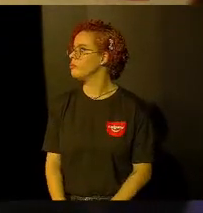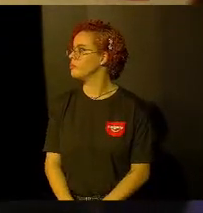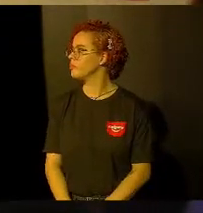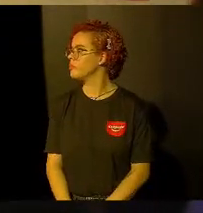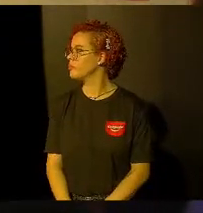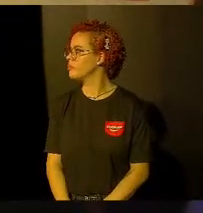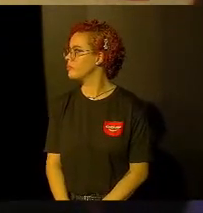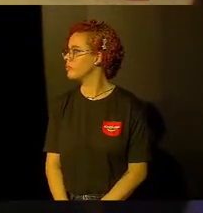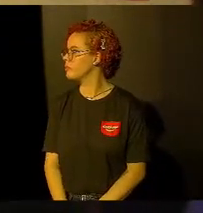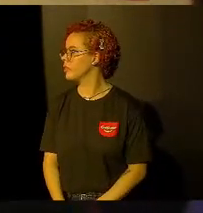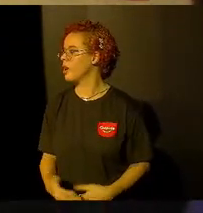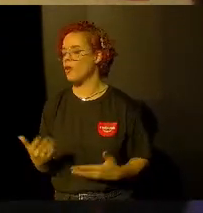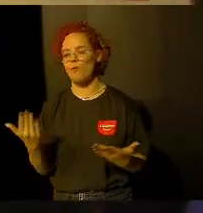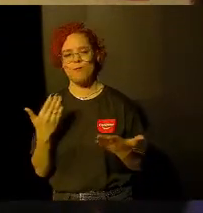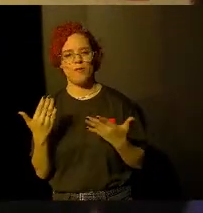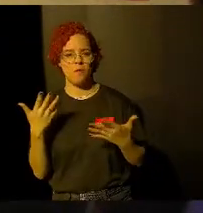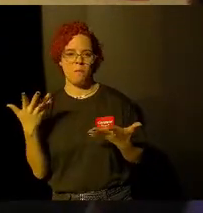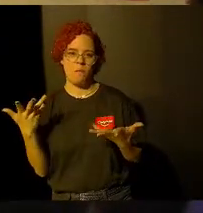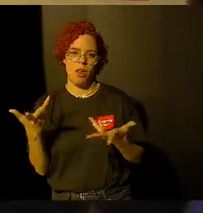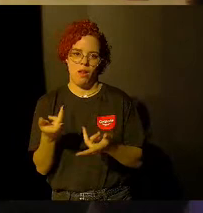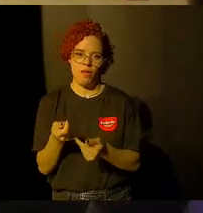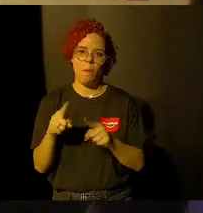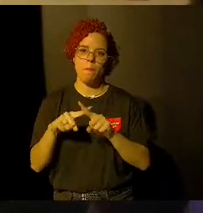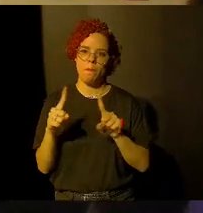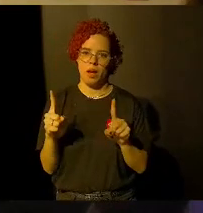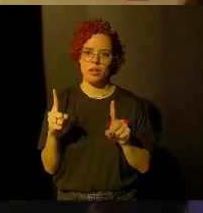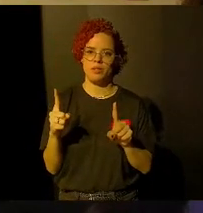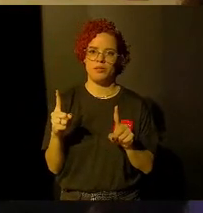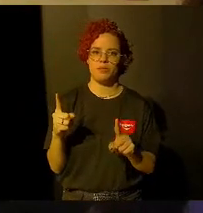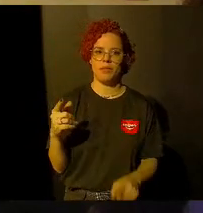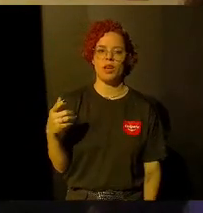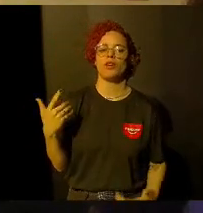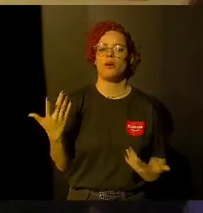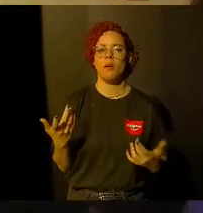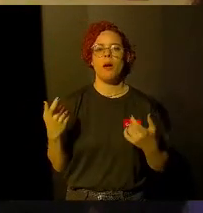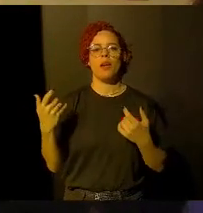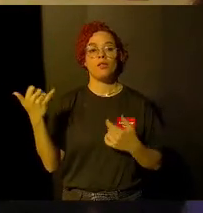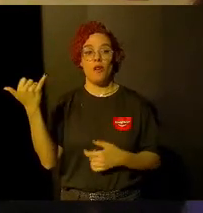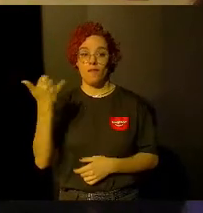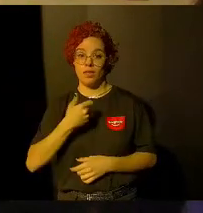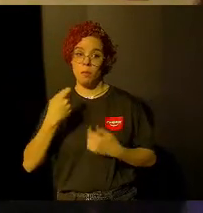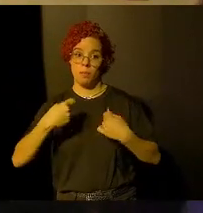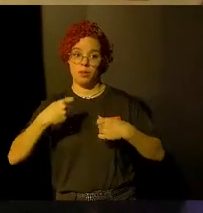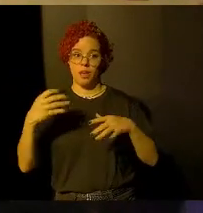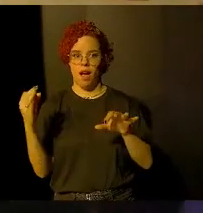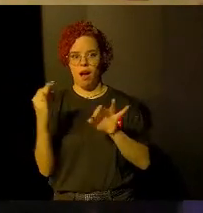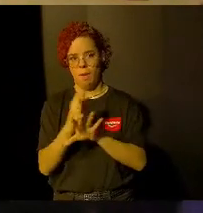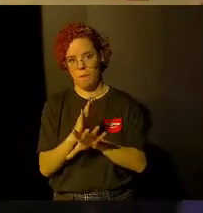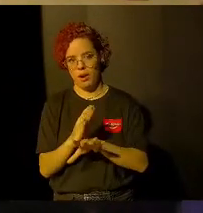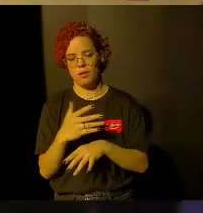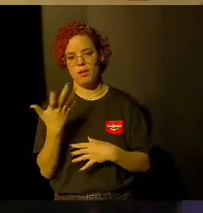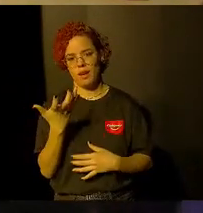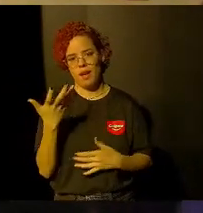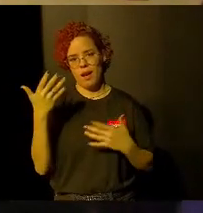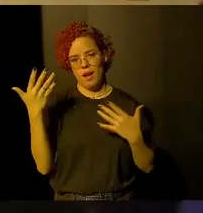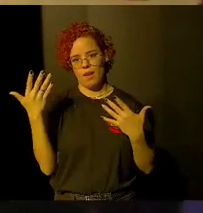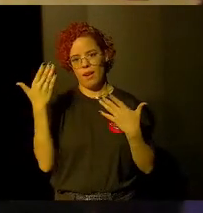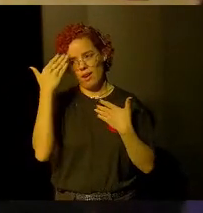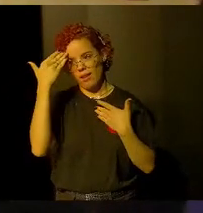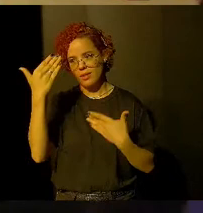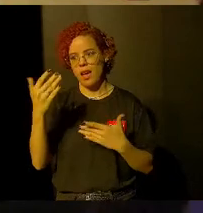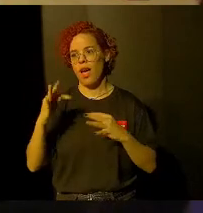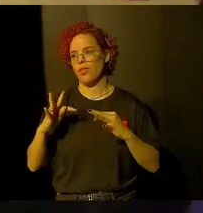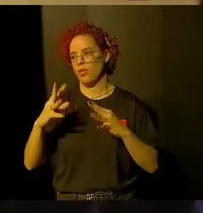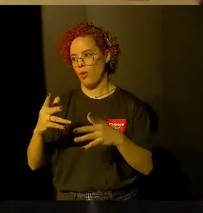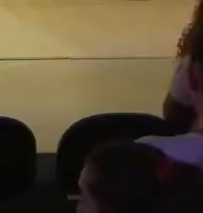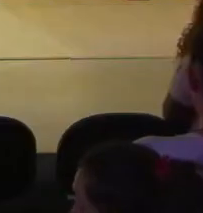gente A conversa está maravilhosa mas a produção está avisando que eu tenho que encerrar eu quero agradecer a todo mundo que mandou